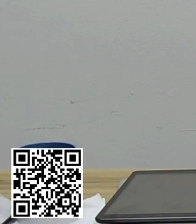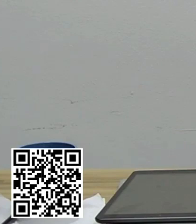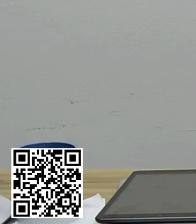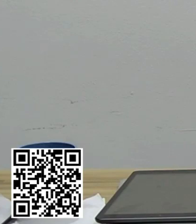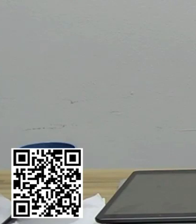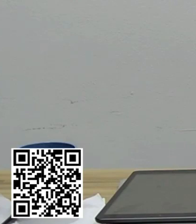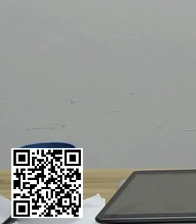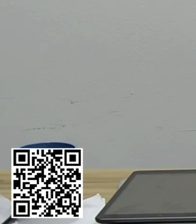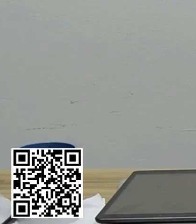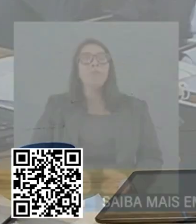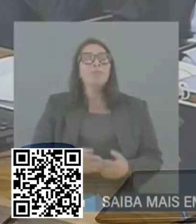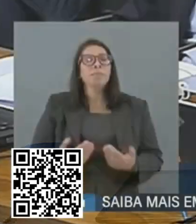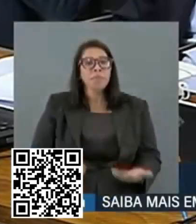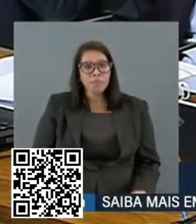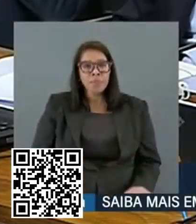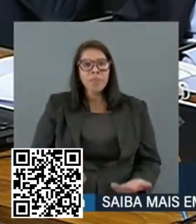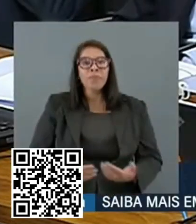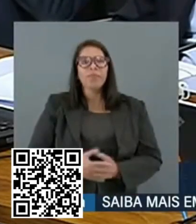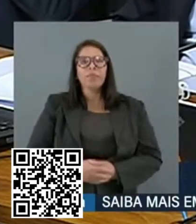Cajuru. Vamos ouvi-lo.